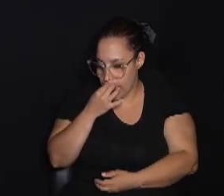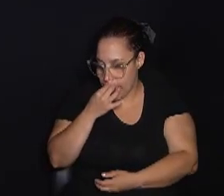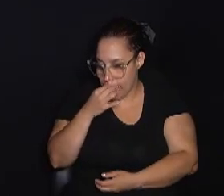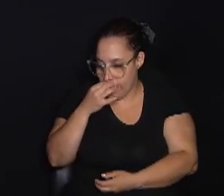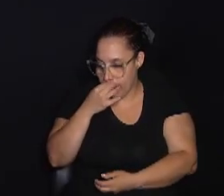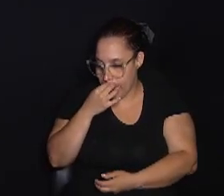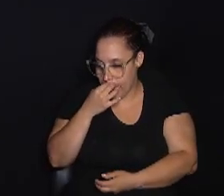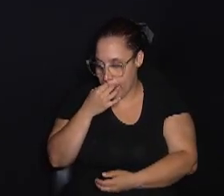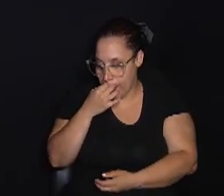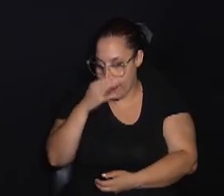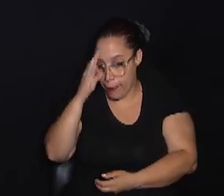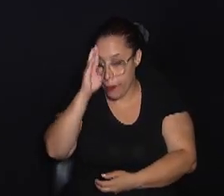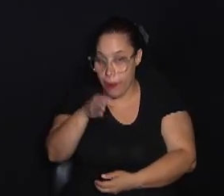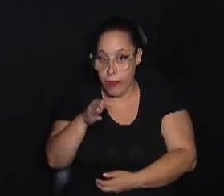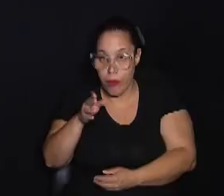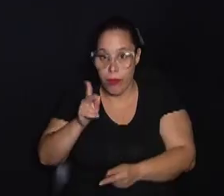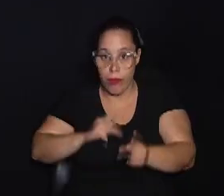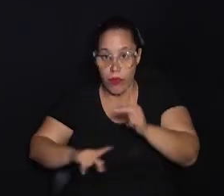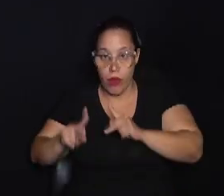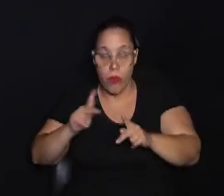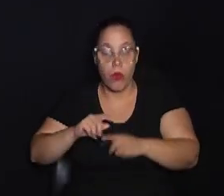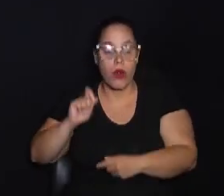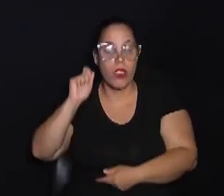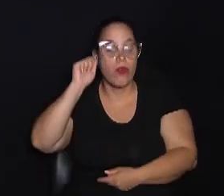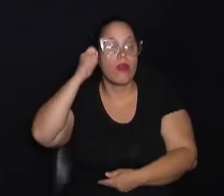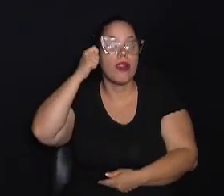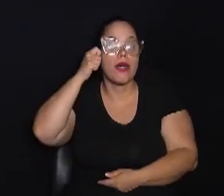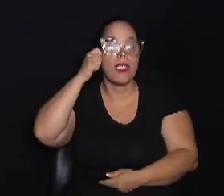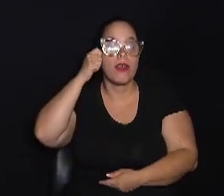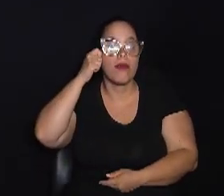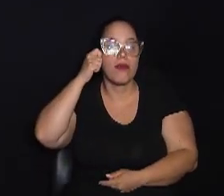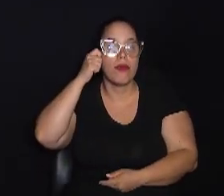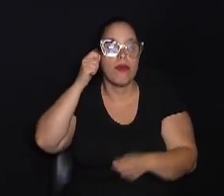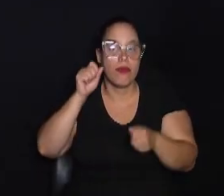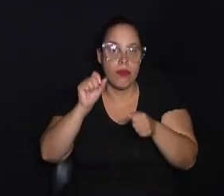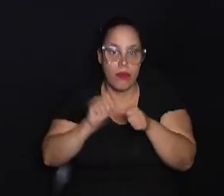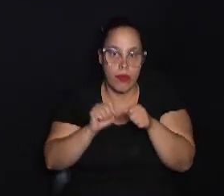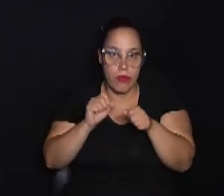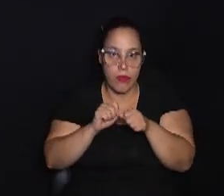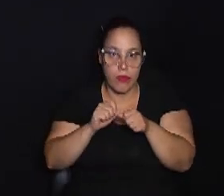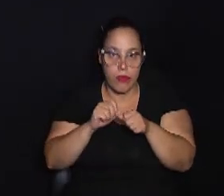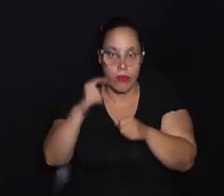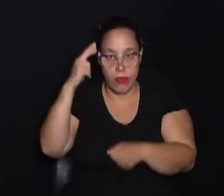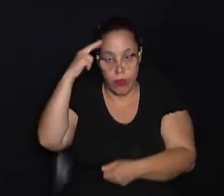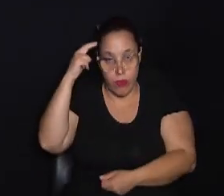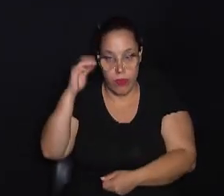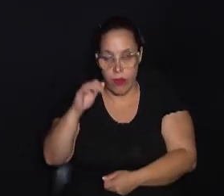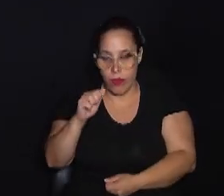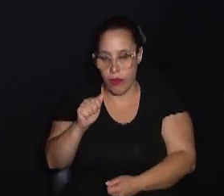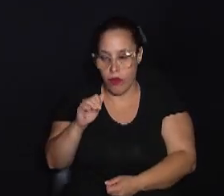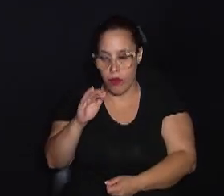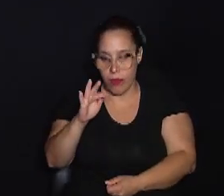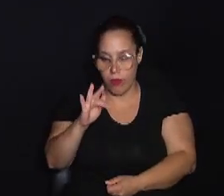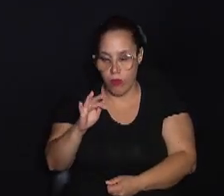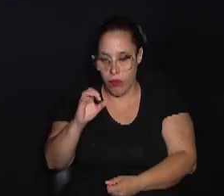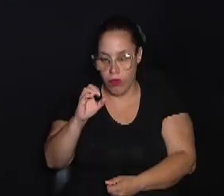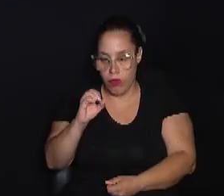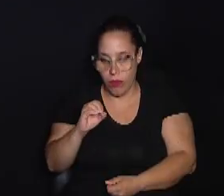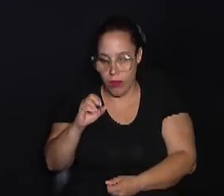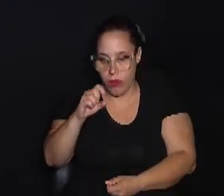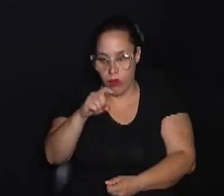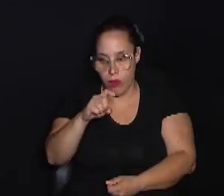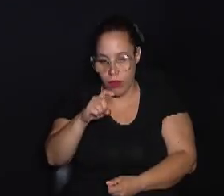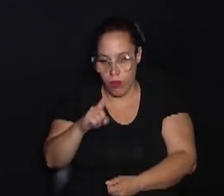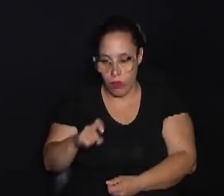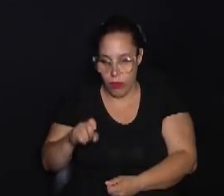principalmente organizada pela população negra, que faz a cultura do afoxé ser desenvolvida aqui na cidade de Campinas. A